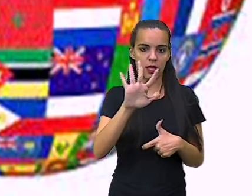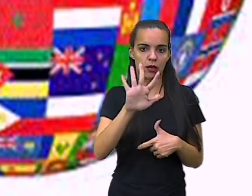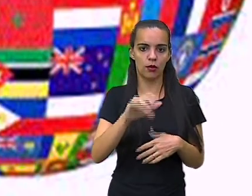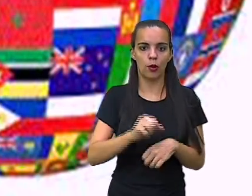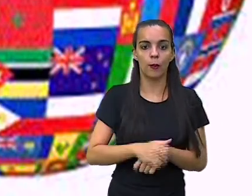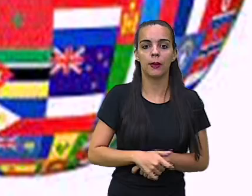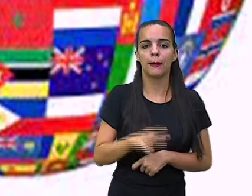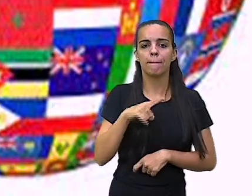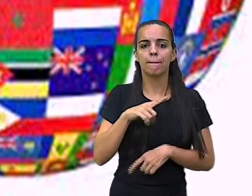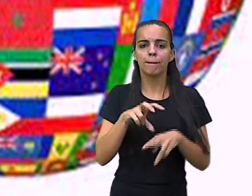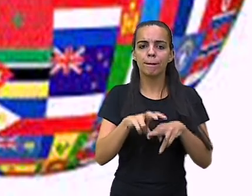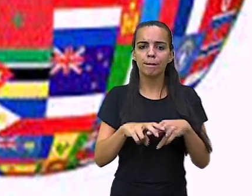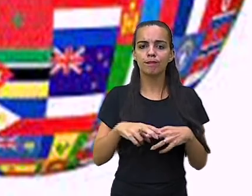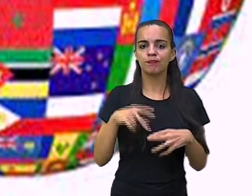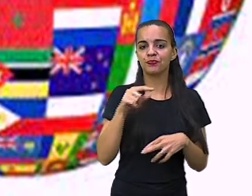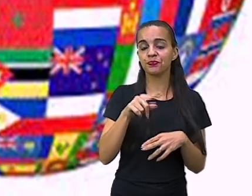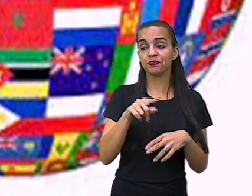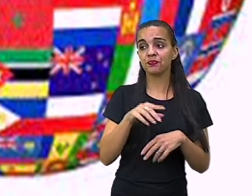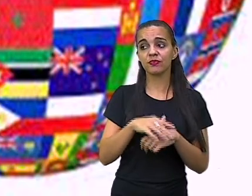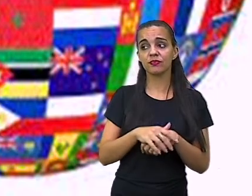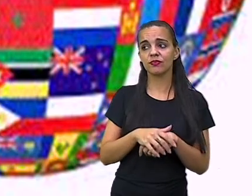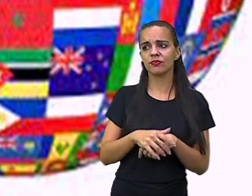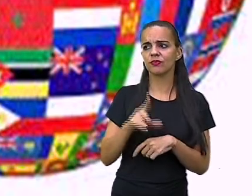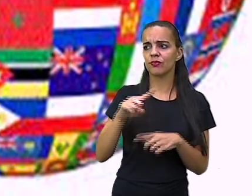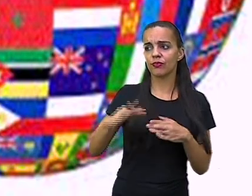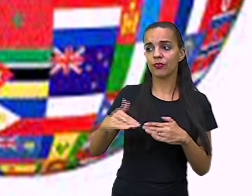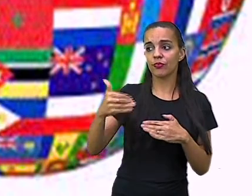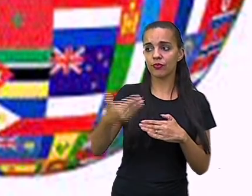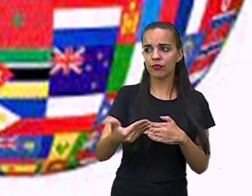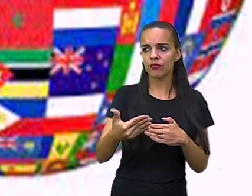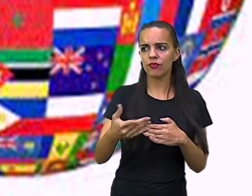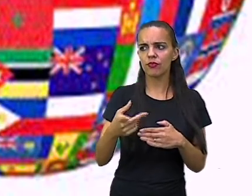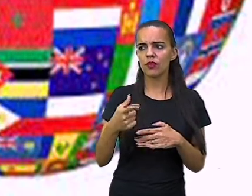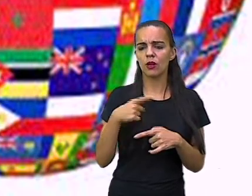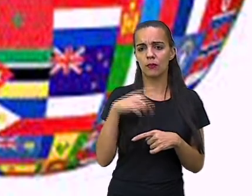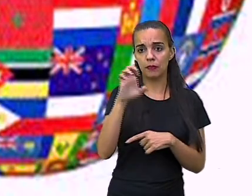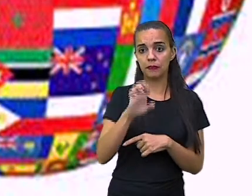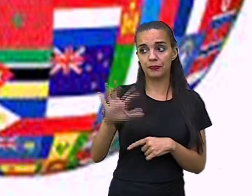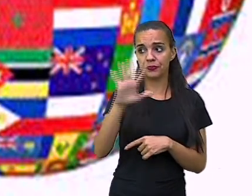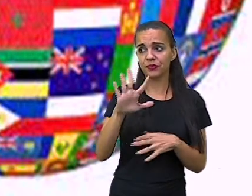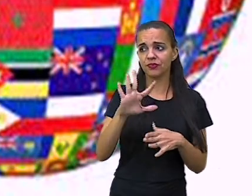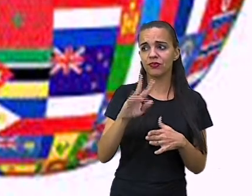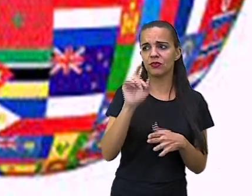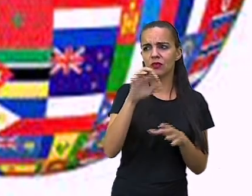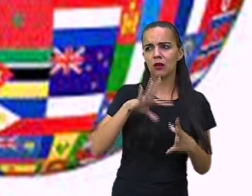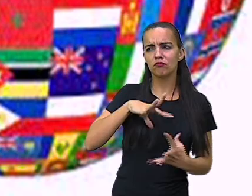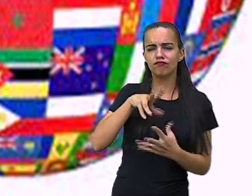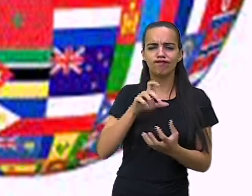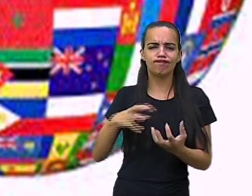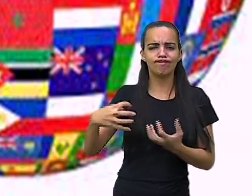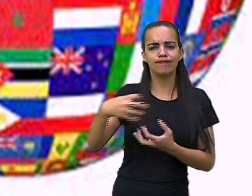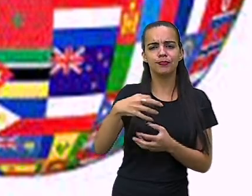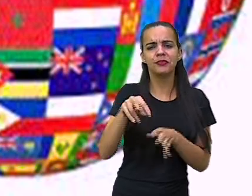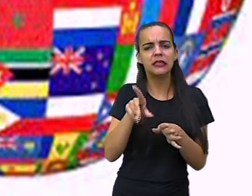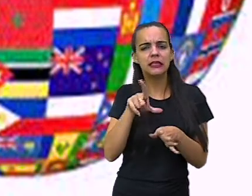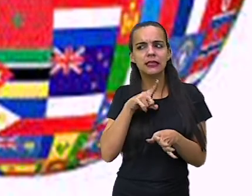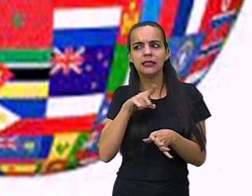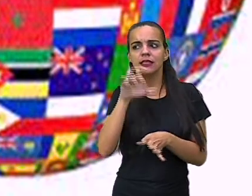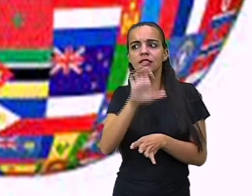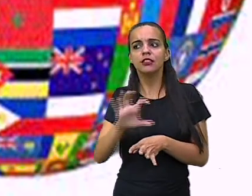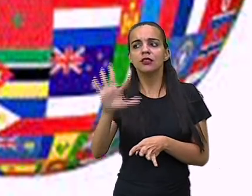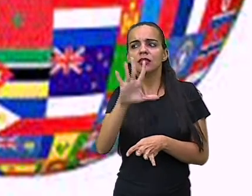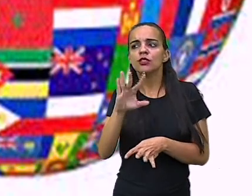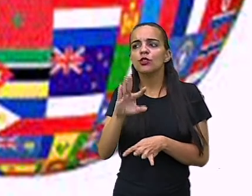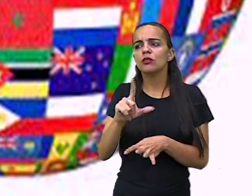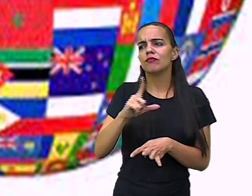Império Turco-Otomano também, porque era próximo ao continente europeu. É nesta era dos impérios em disputa que a